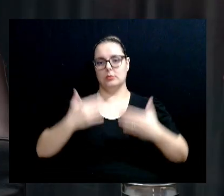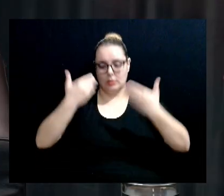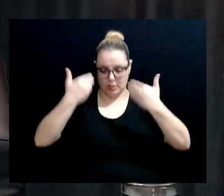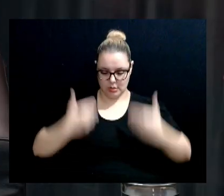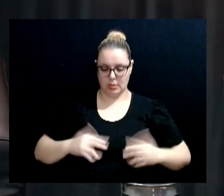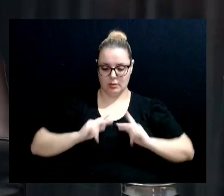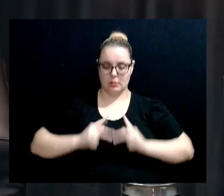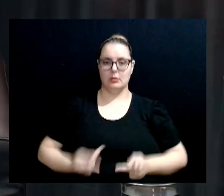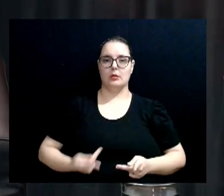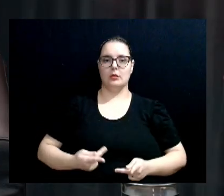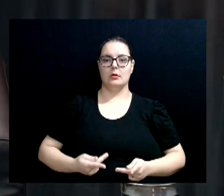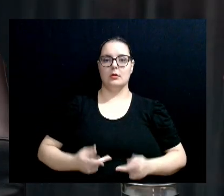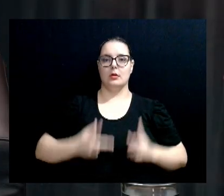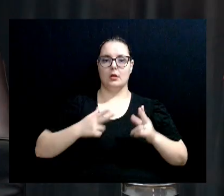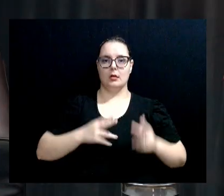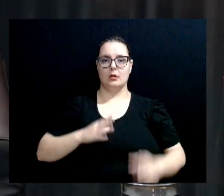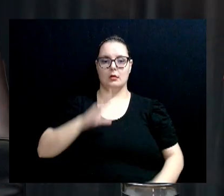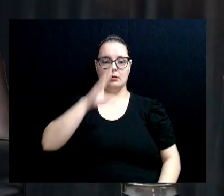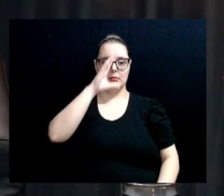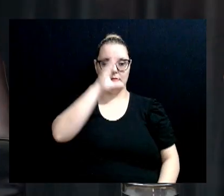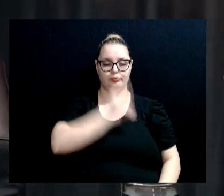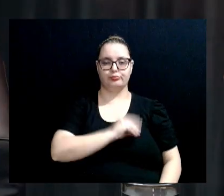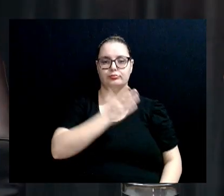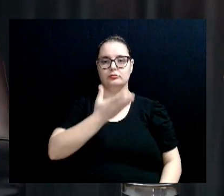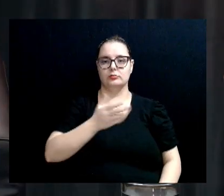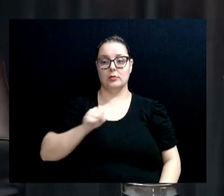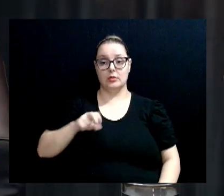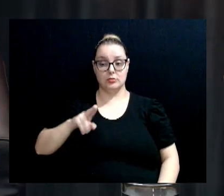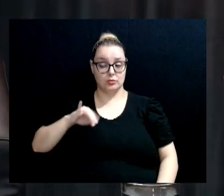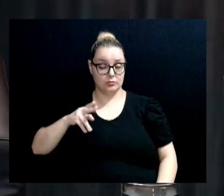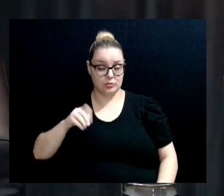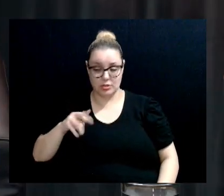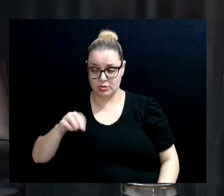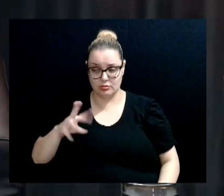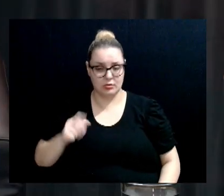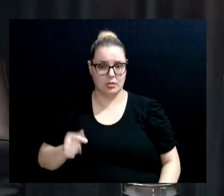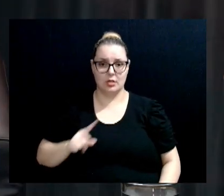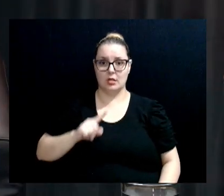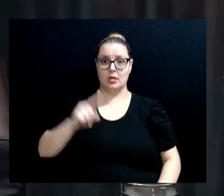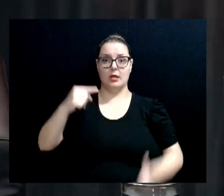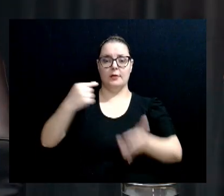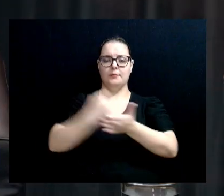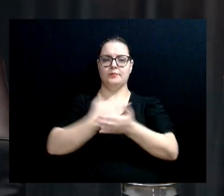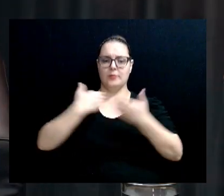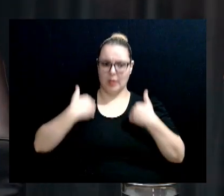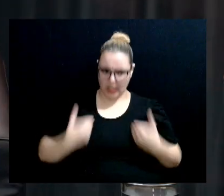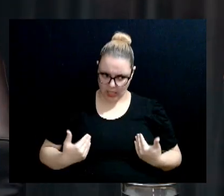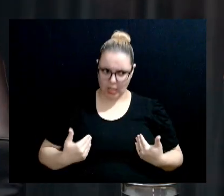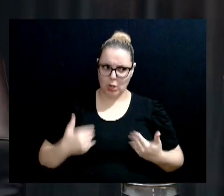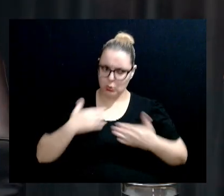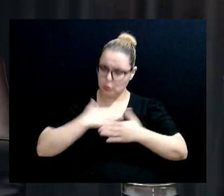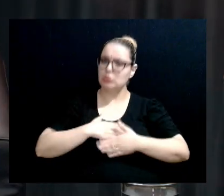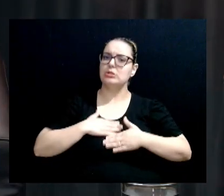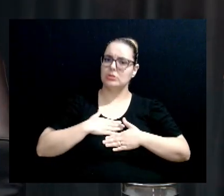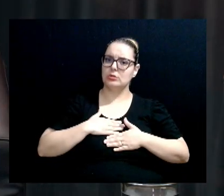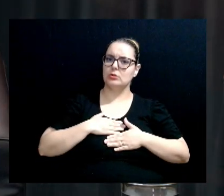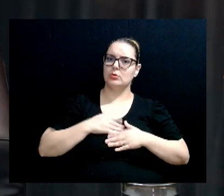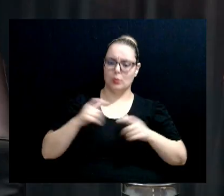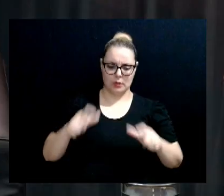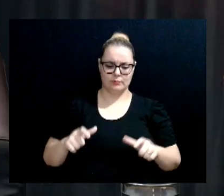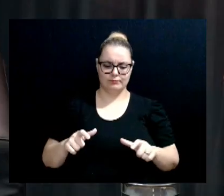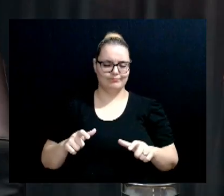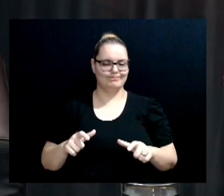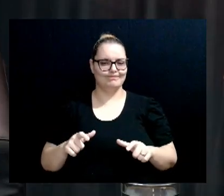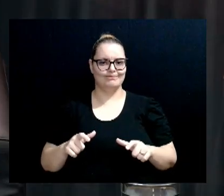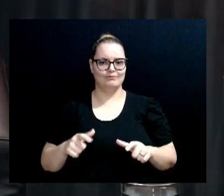da subjetividade, né? Então, não se pergunta, eu estou satisfeito com esse prato? Não. Será que eu já atingi a caloria?